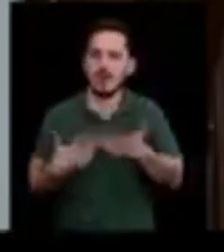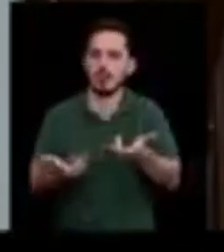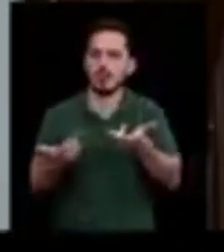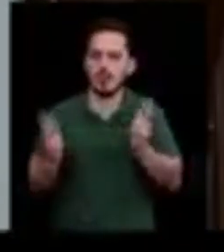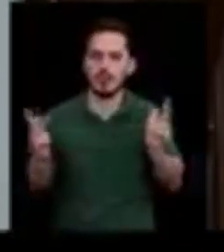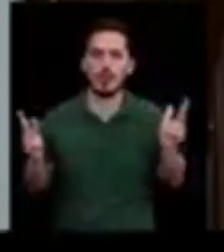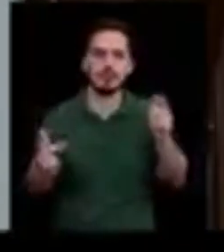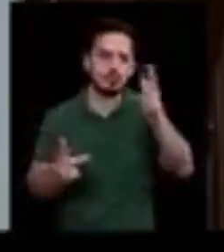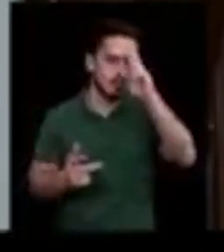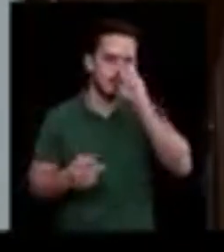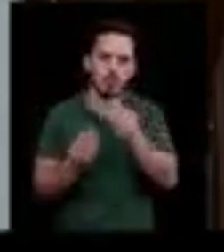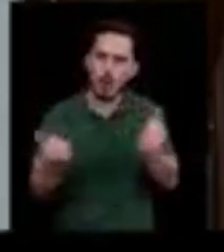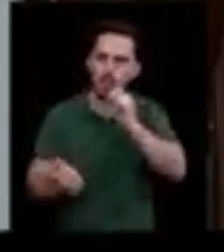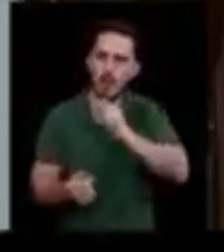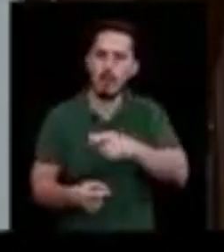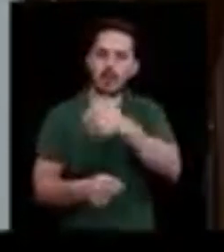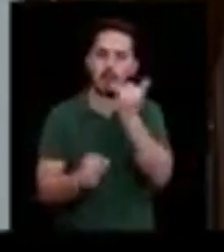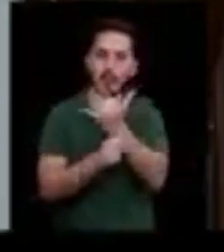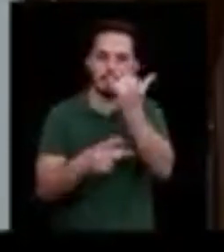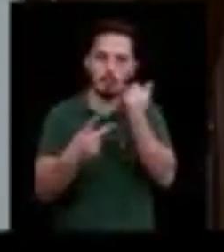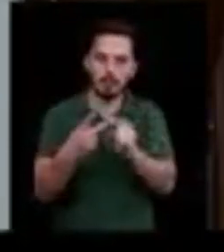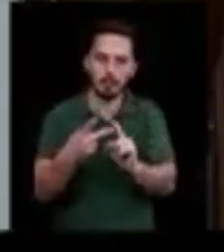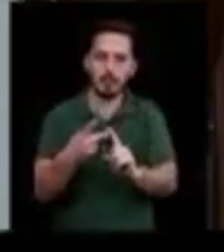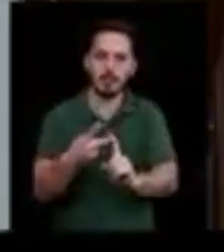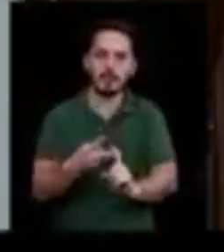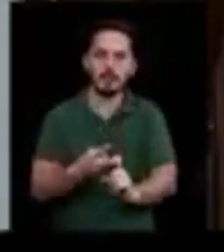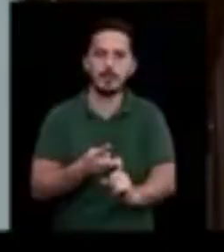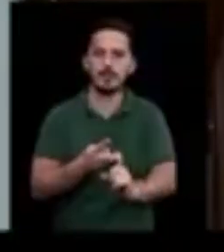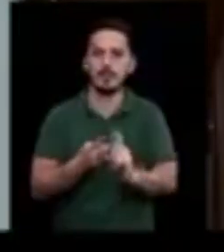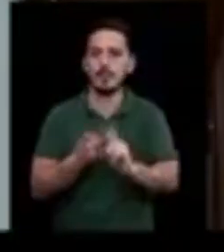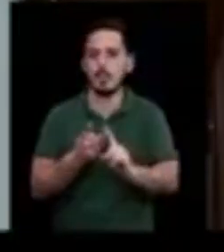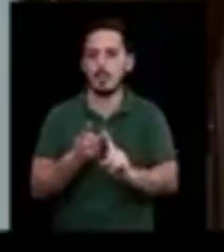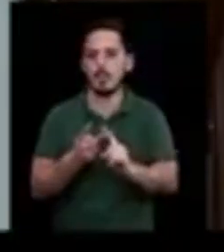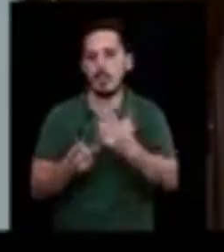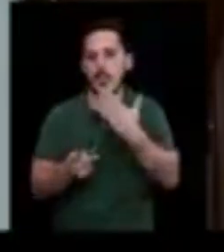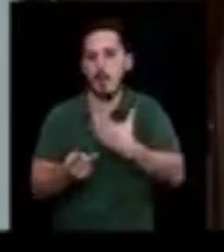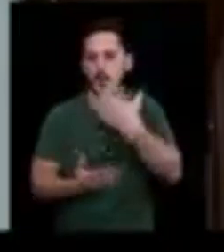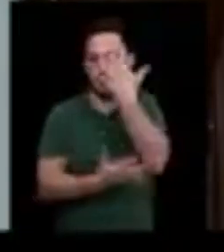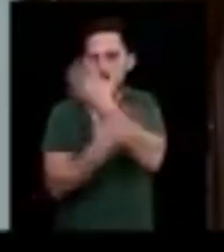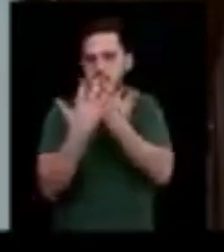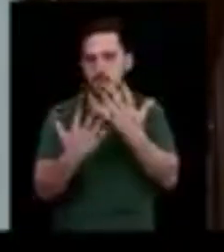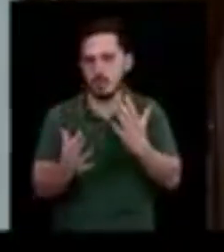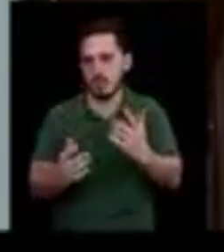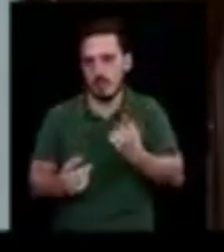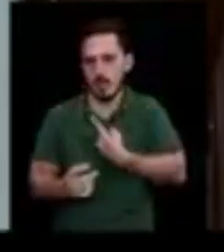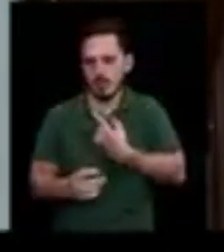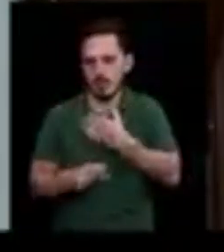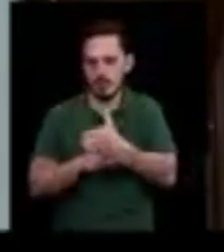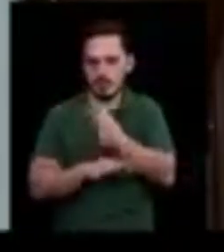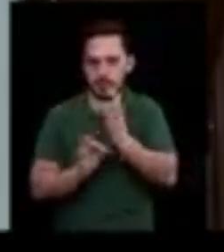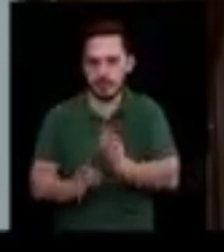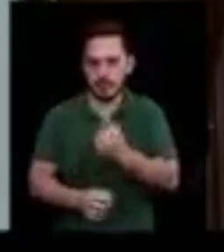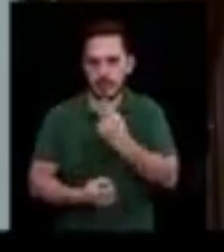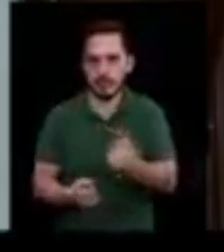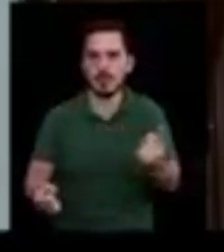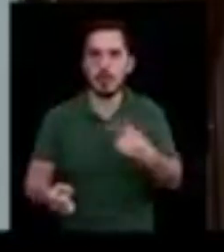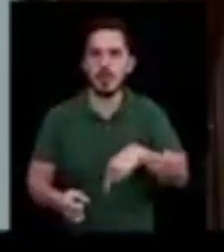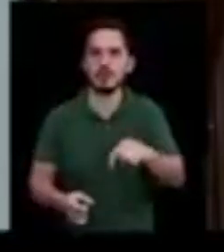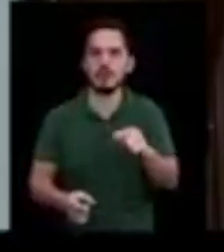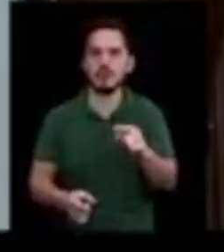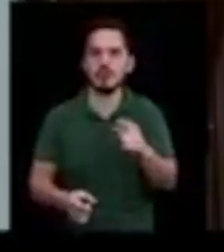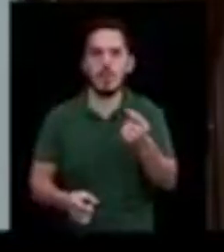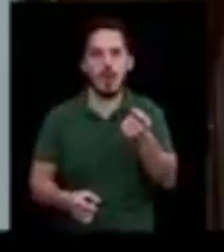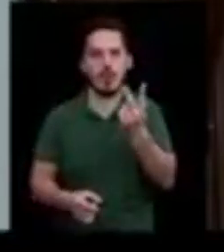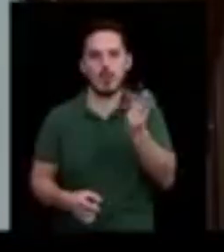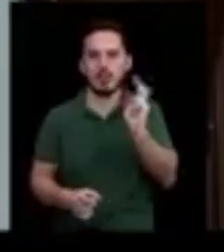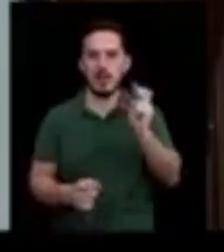predisposição pode ser resolvido. O outro ponto é um ponto que me faz muita confusão, tenho que admitir. Nós estamos